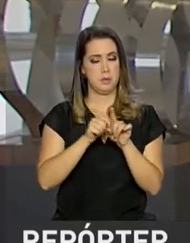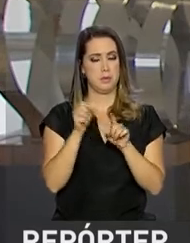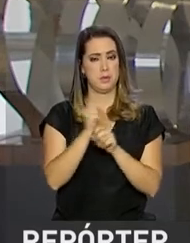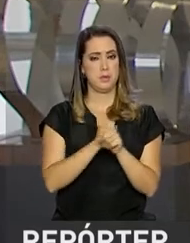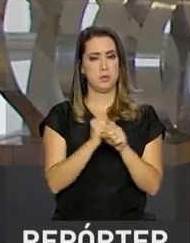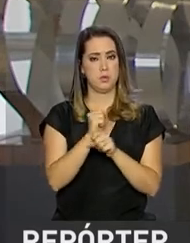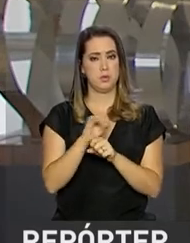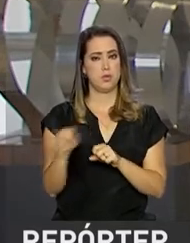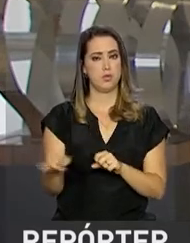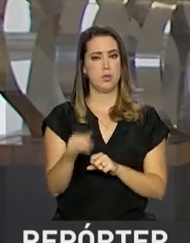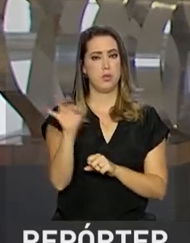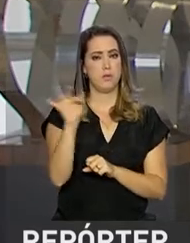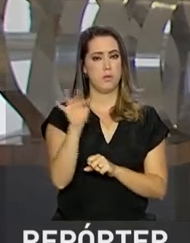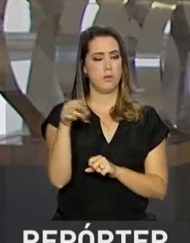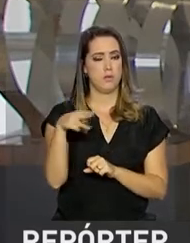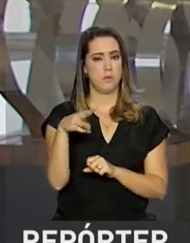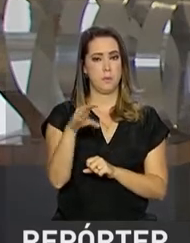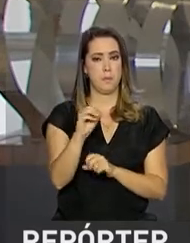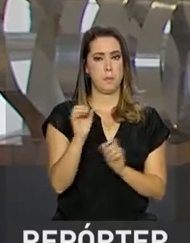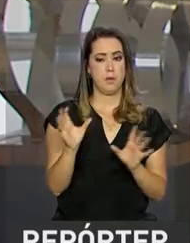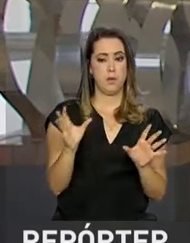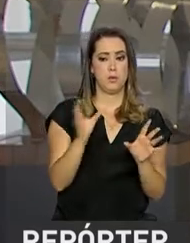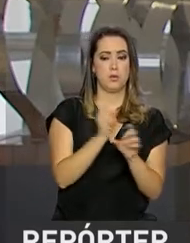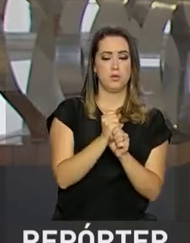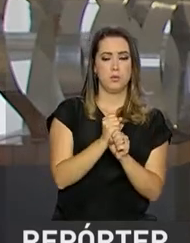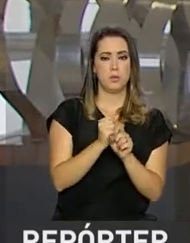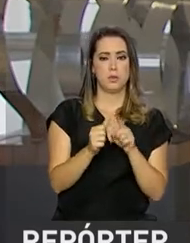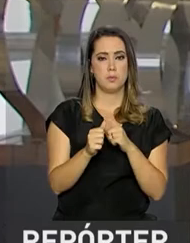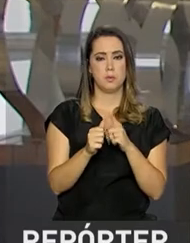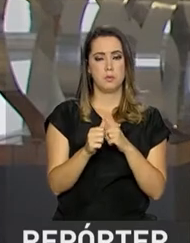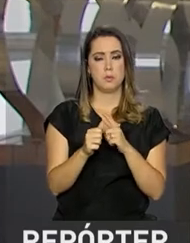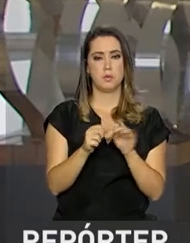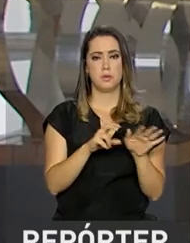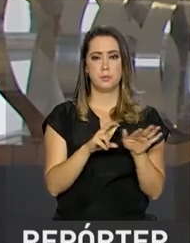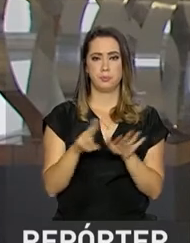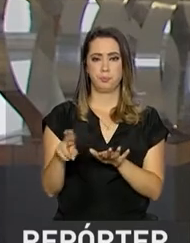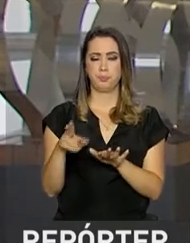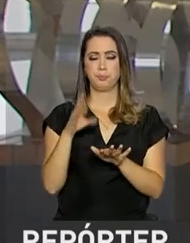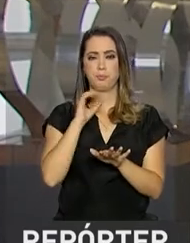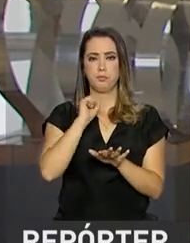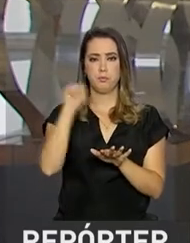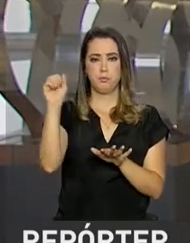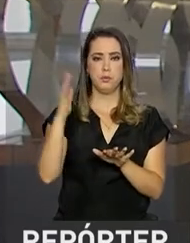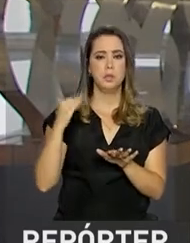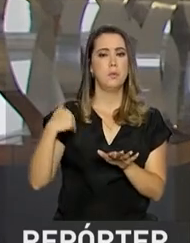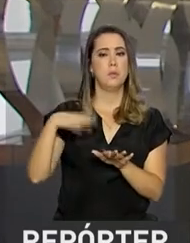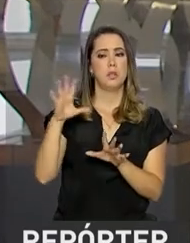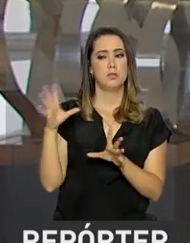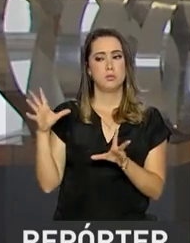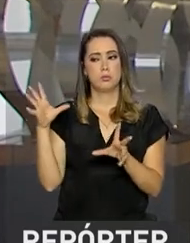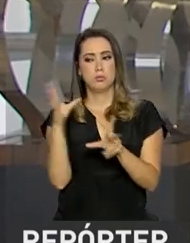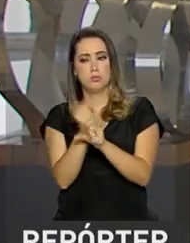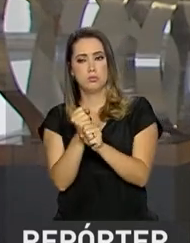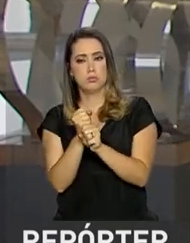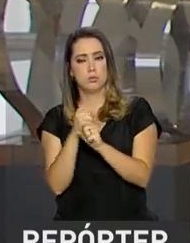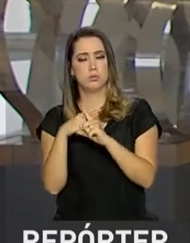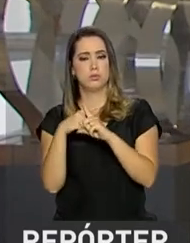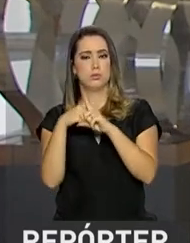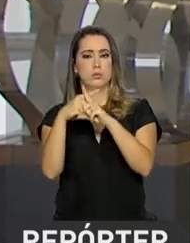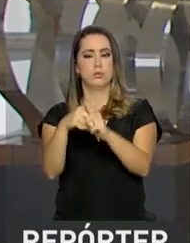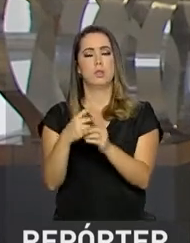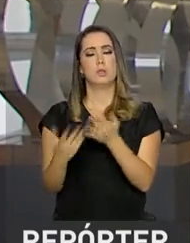fevereiro e março somado a primeira semana de abril e é mais um saldo positivo a balança